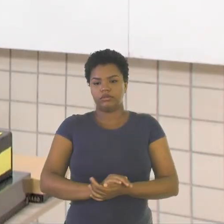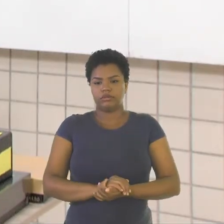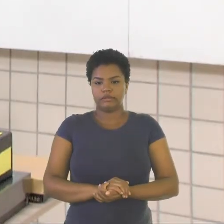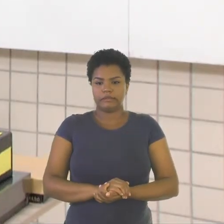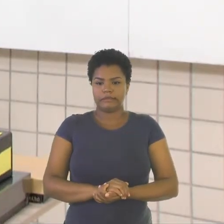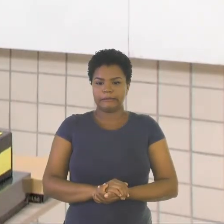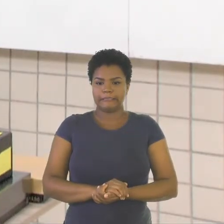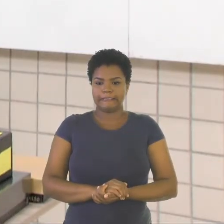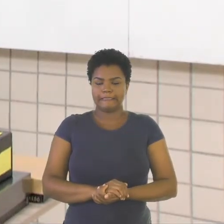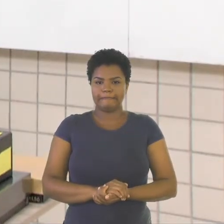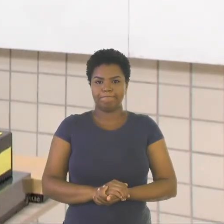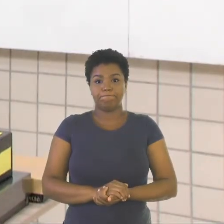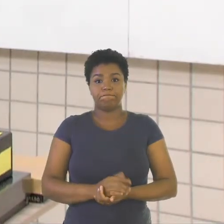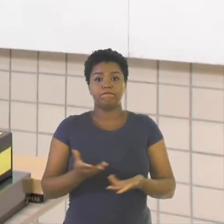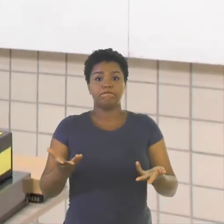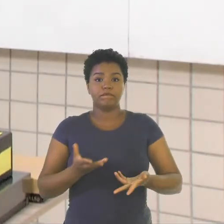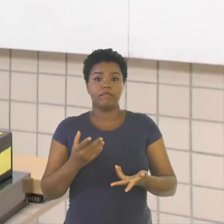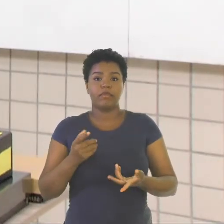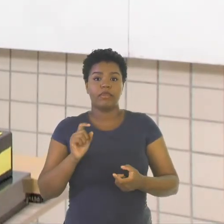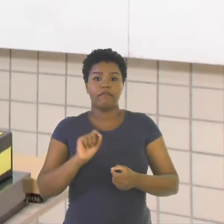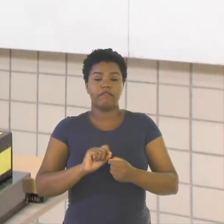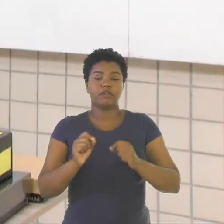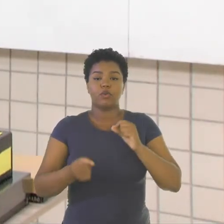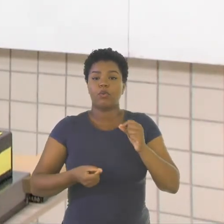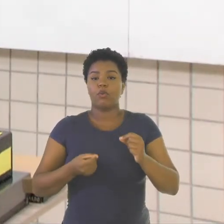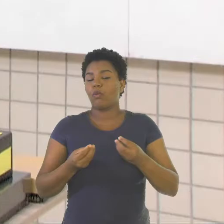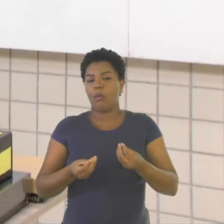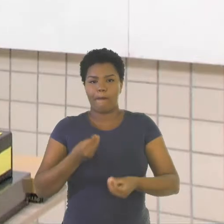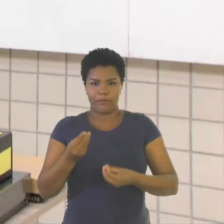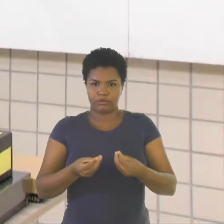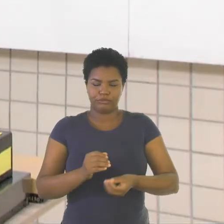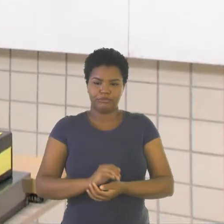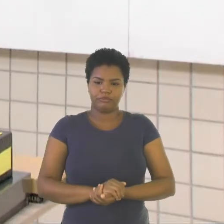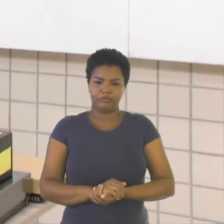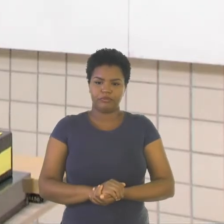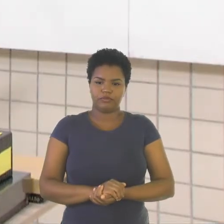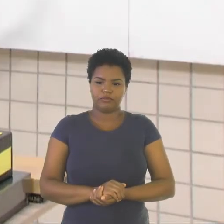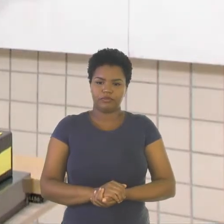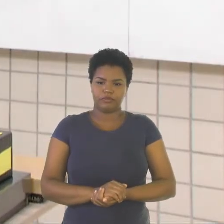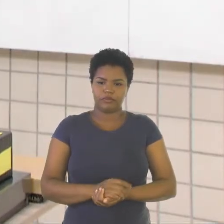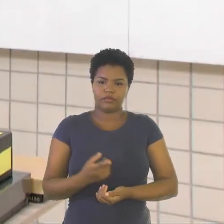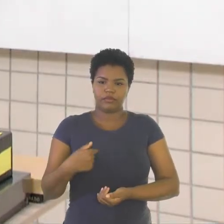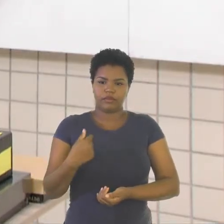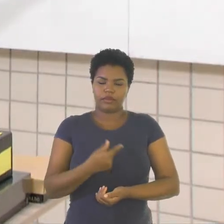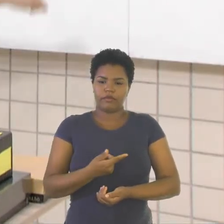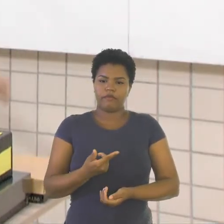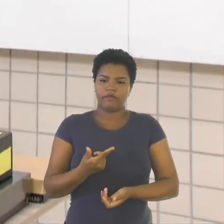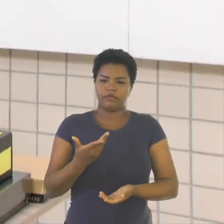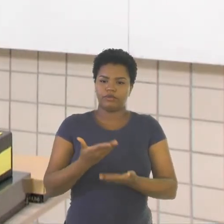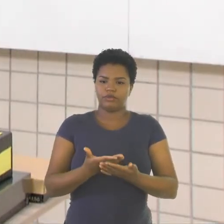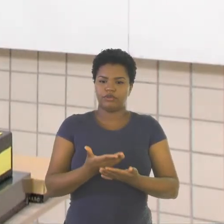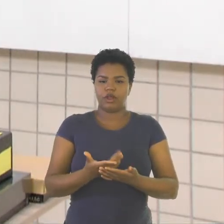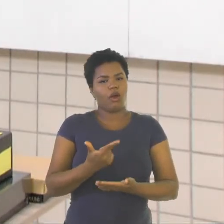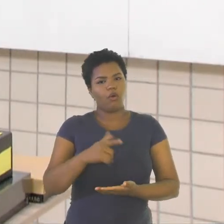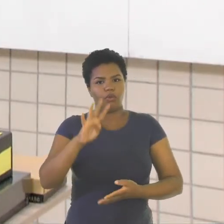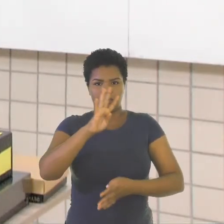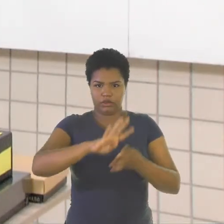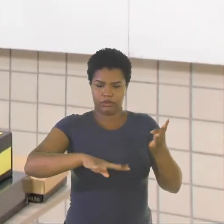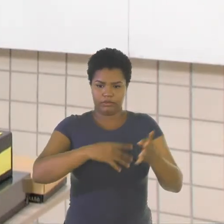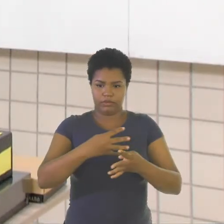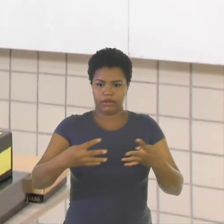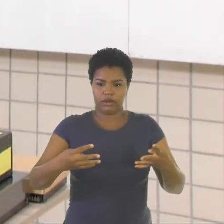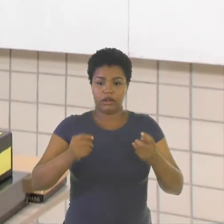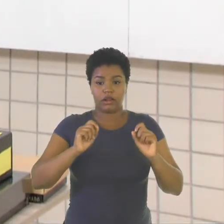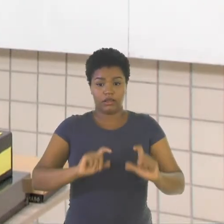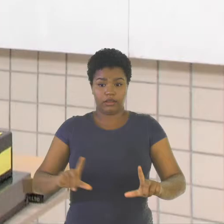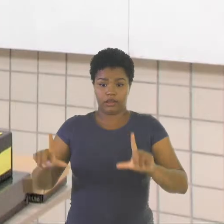nós vamos fazer agora? Nós vamos trabalhar uma outra tabela que está na tela